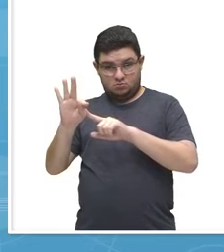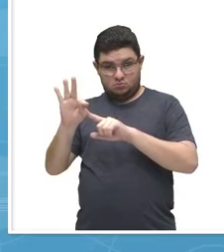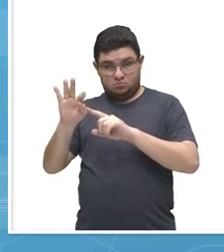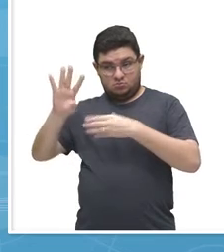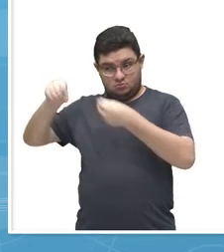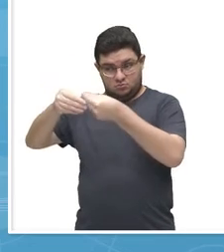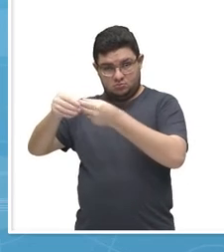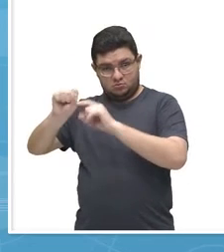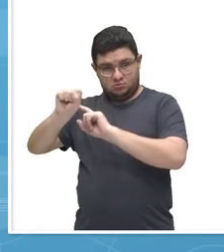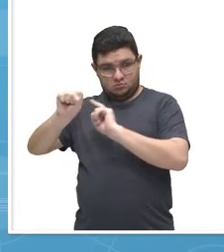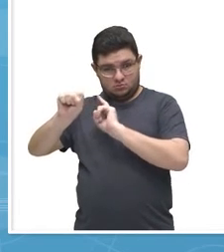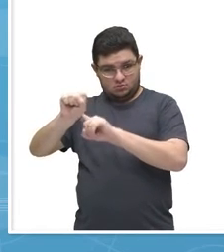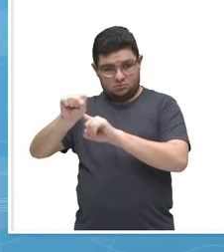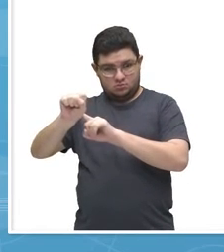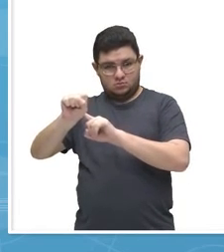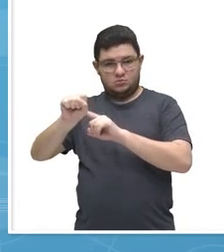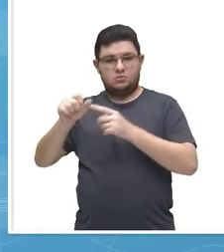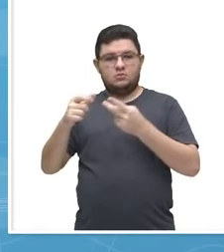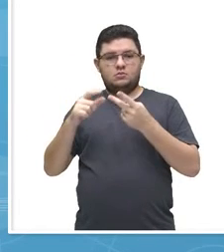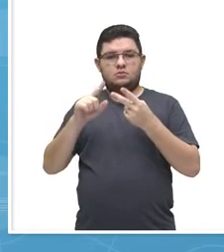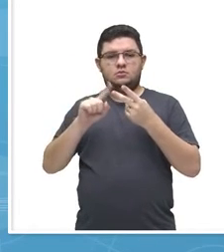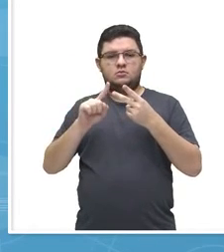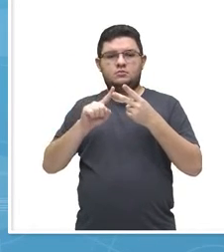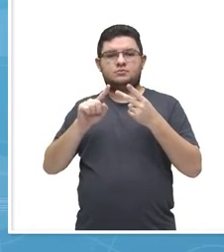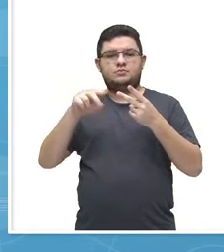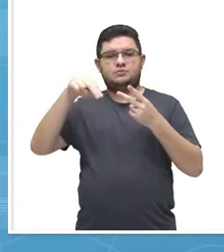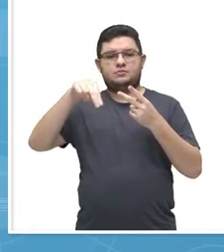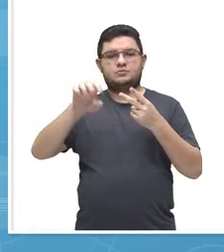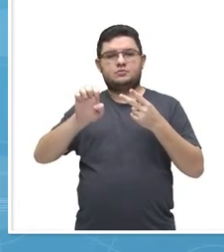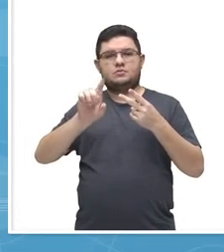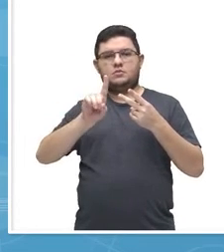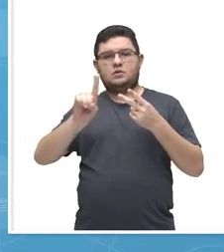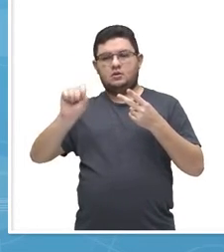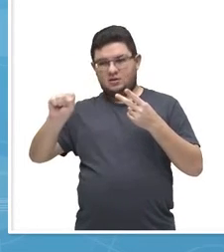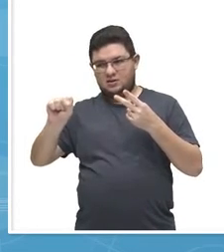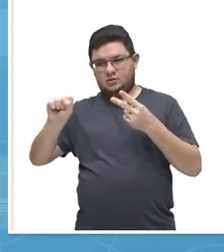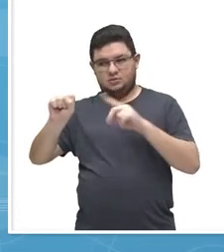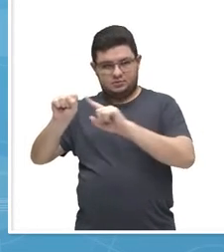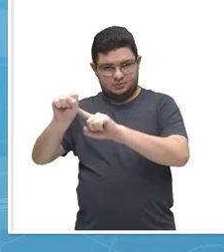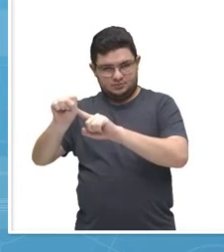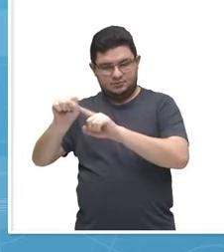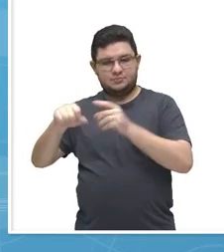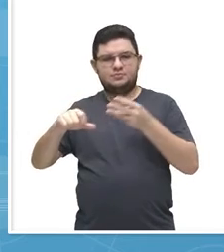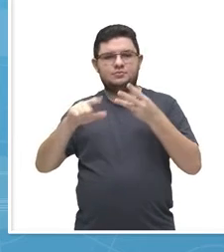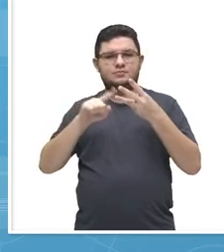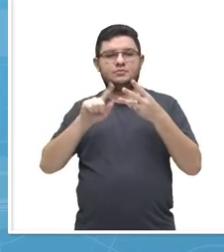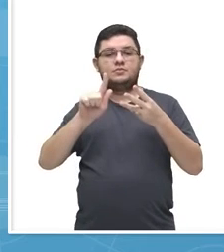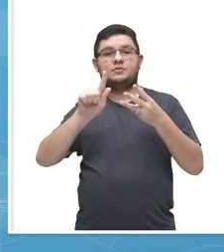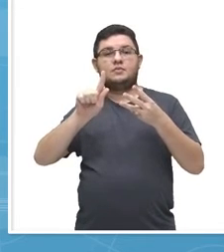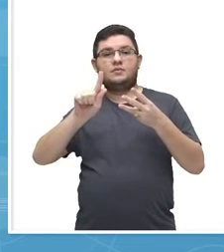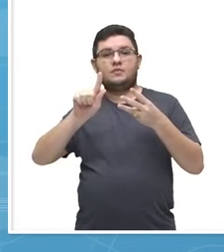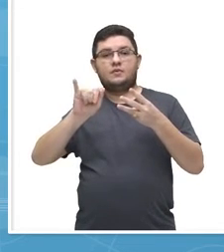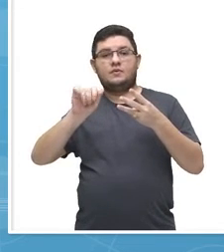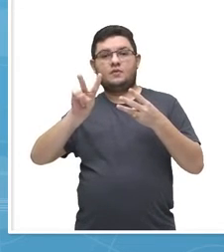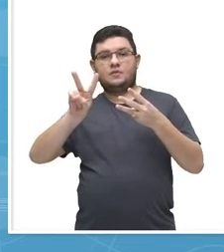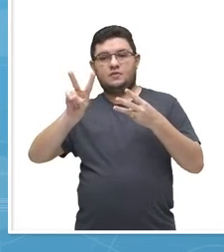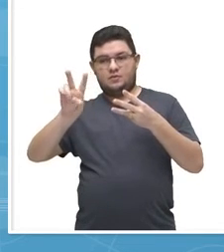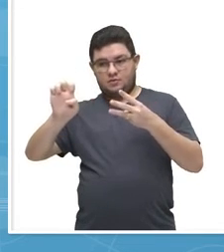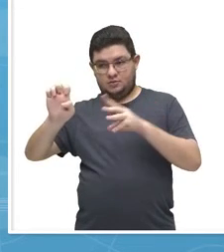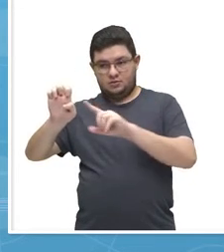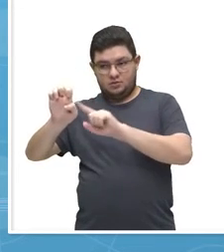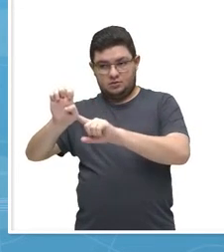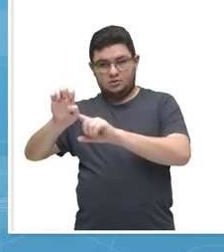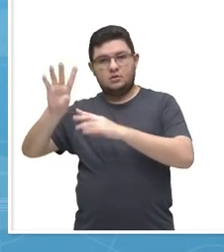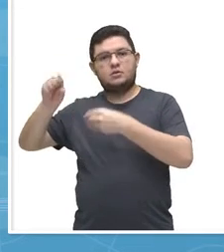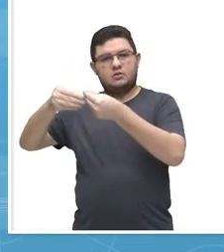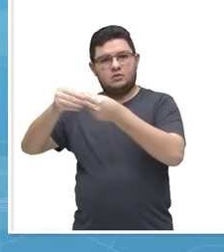o branquinho aqui, ó. Think, give, need, wants. Mas como o meu sujeito é da terceira pessoa